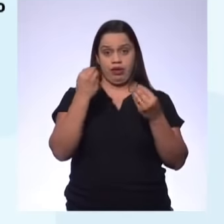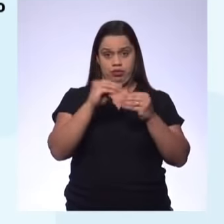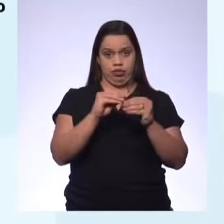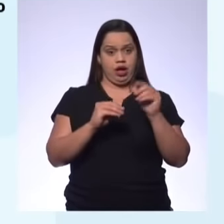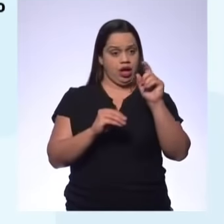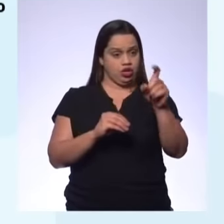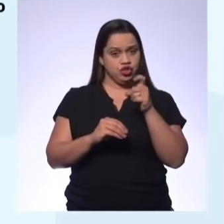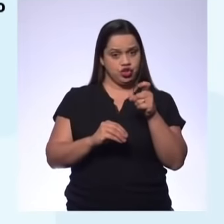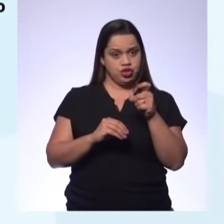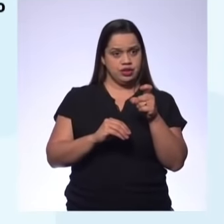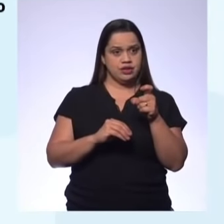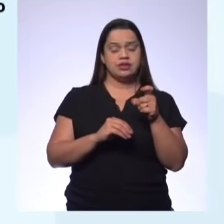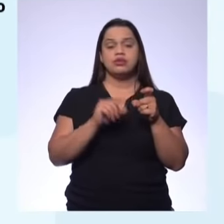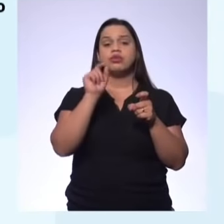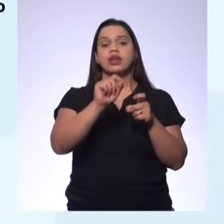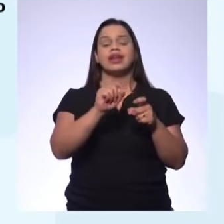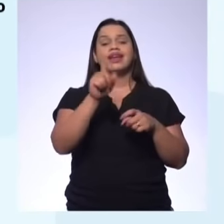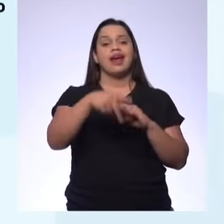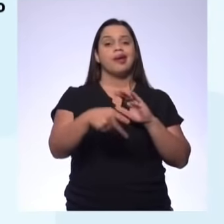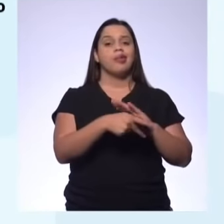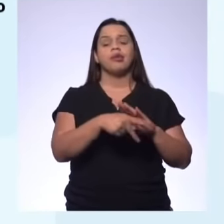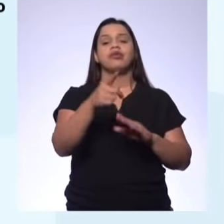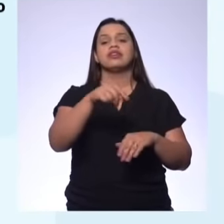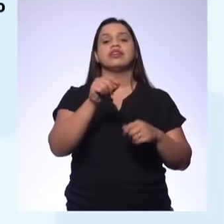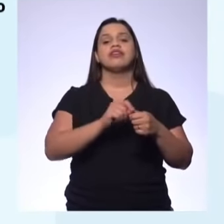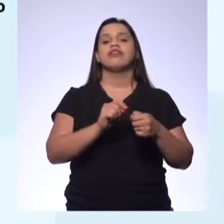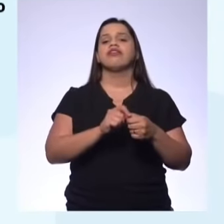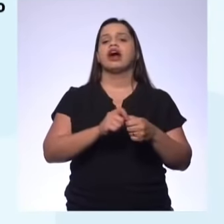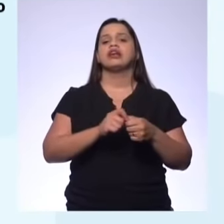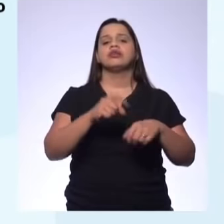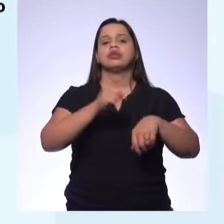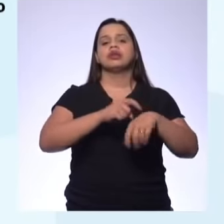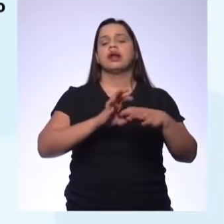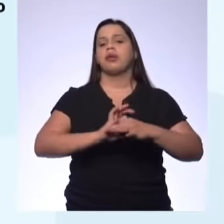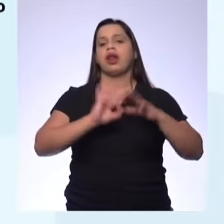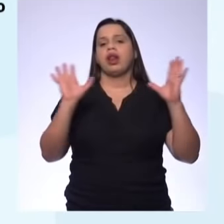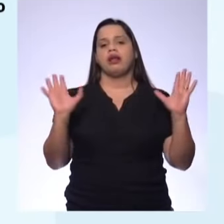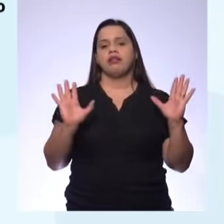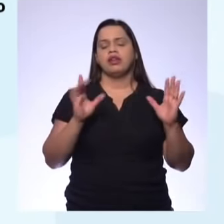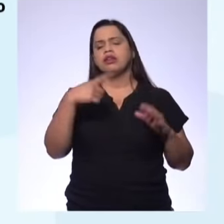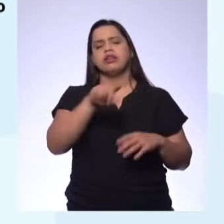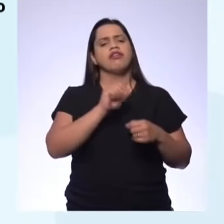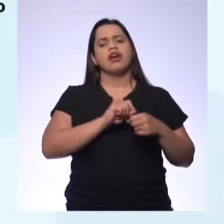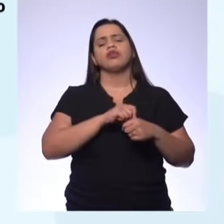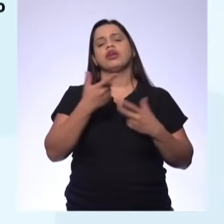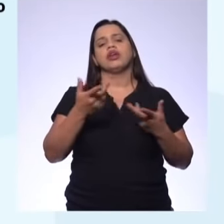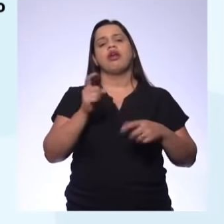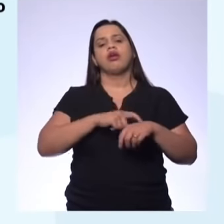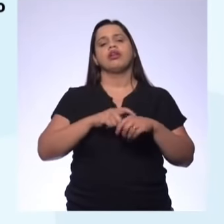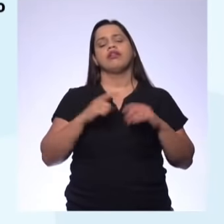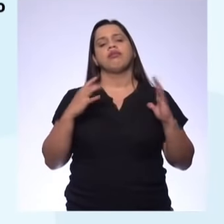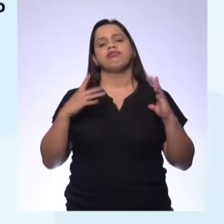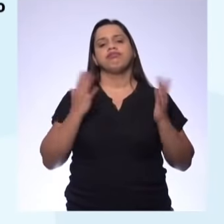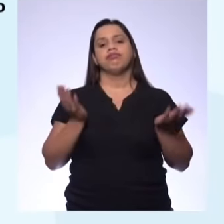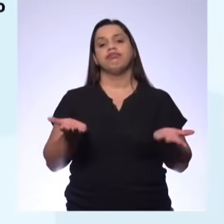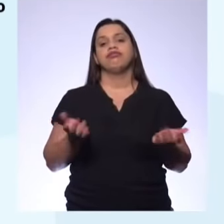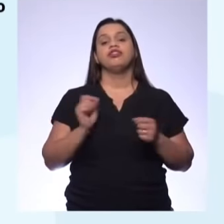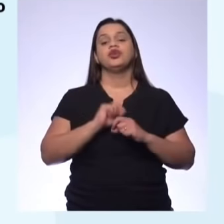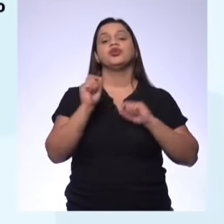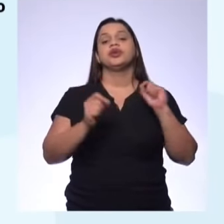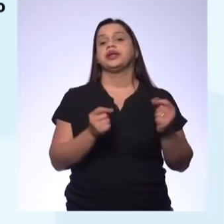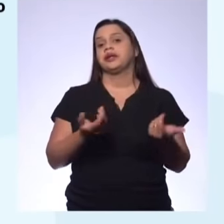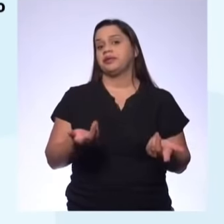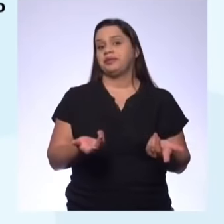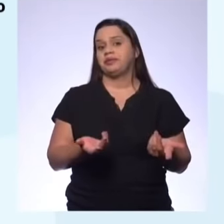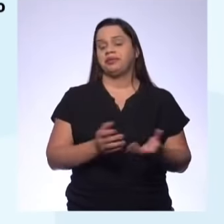você na atividade que você faz no seu tempo livre pode do in your free time que você faz no seu tempo livre só que